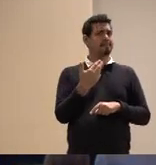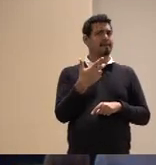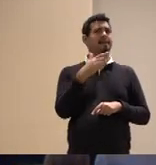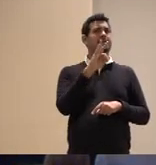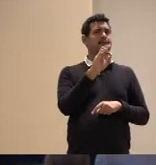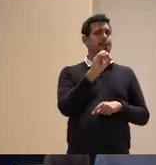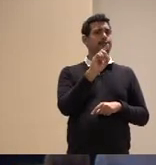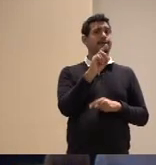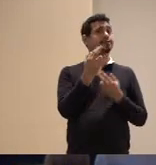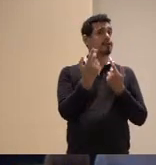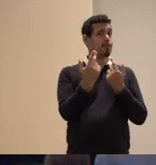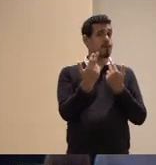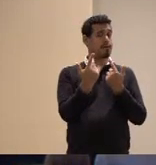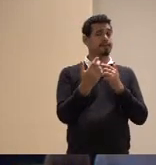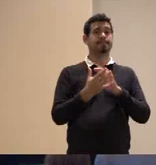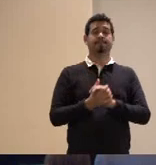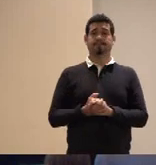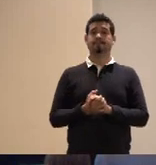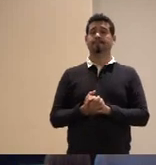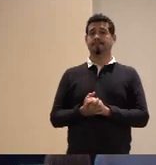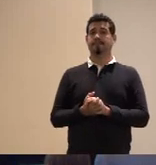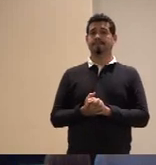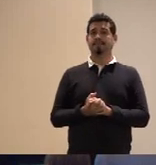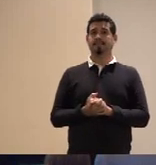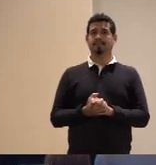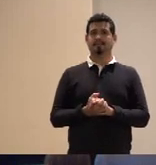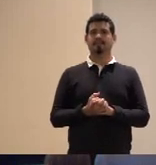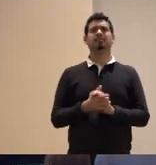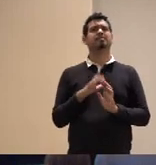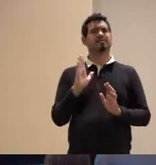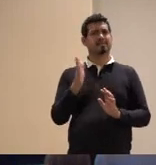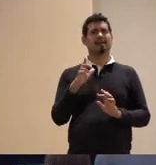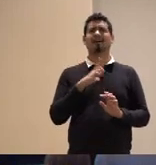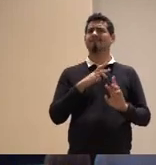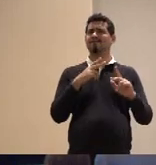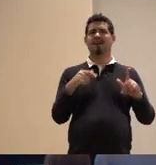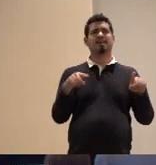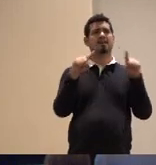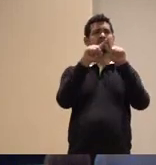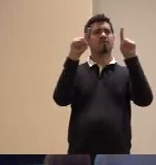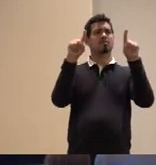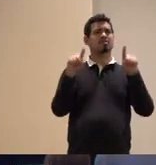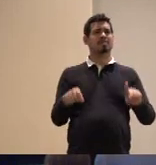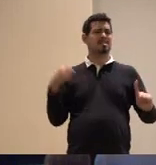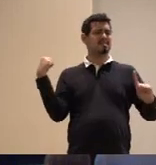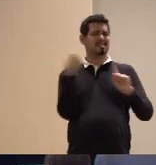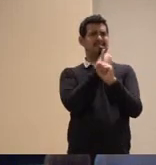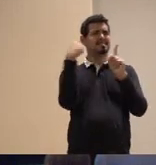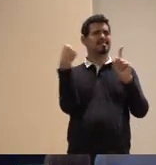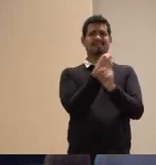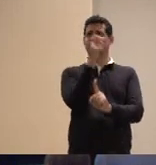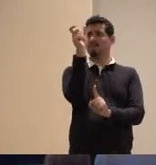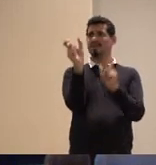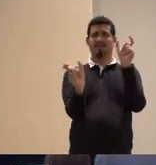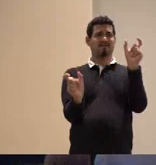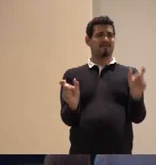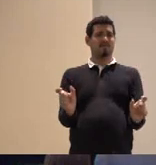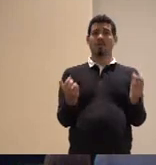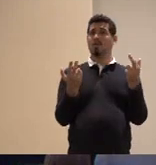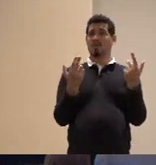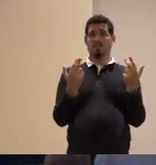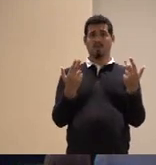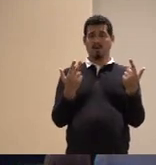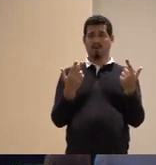mesmo diagnóstico. Já agrediu vários funcionários e, assim, ó, o perfil é igual. Então, depois eu